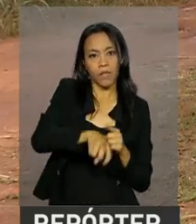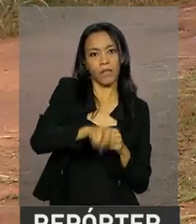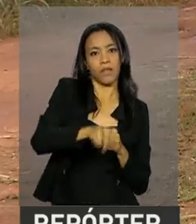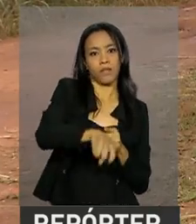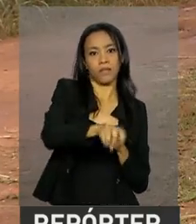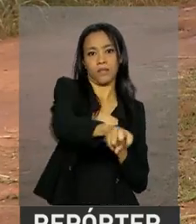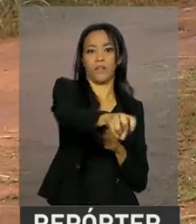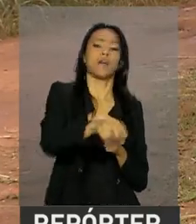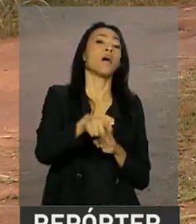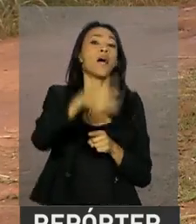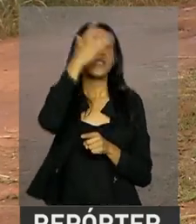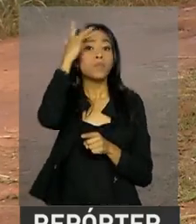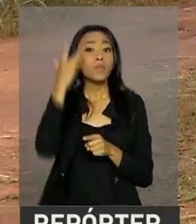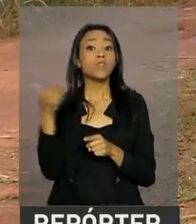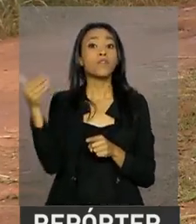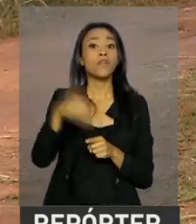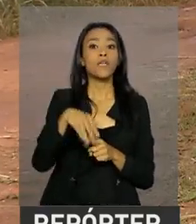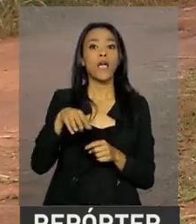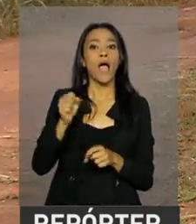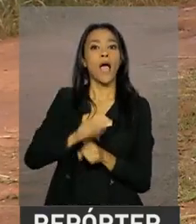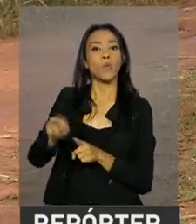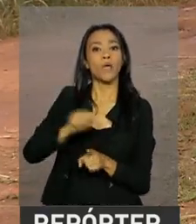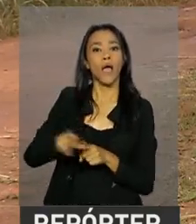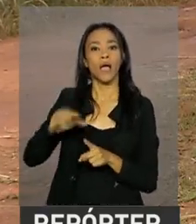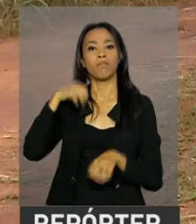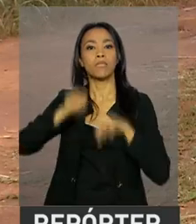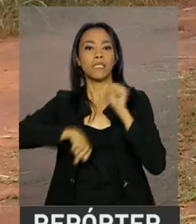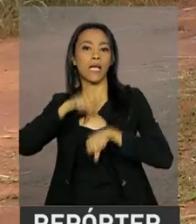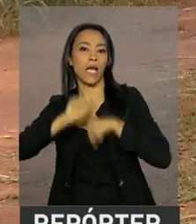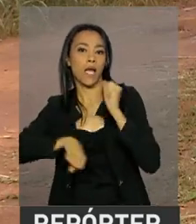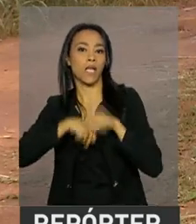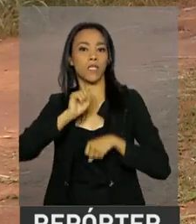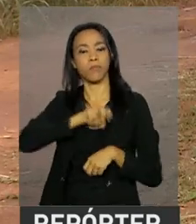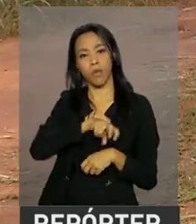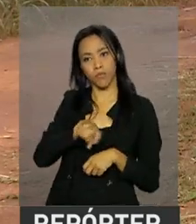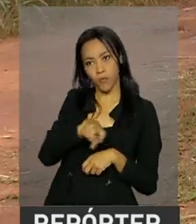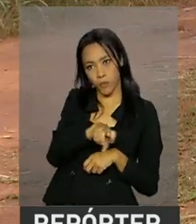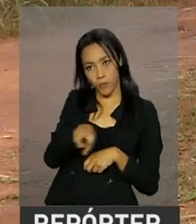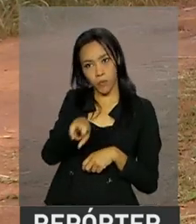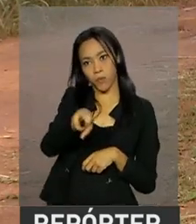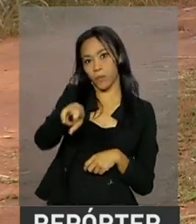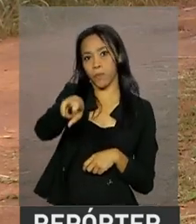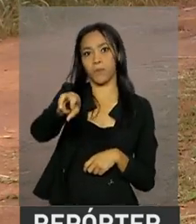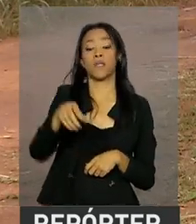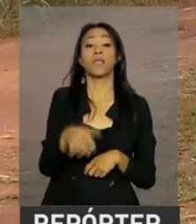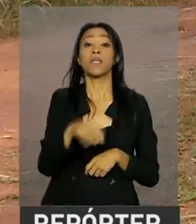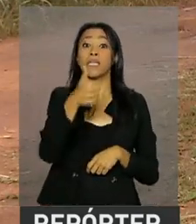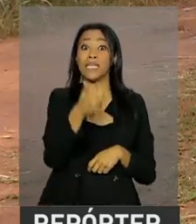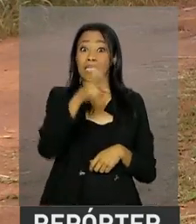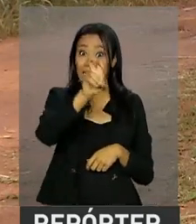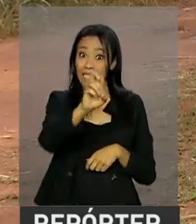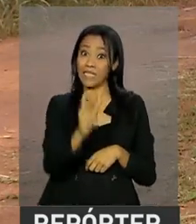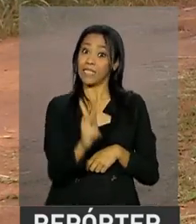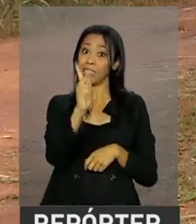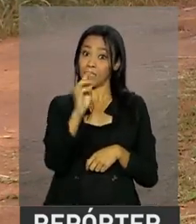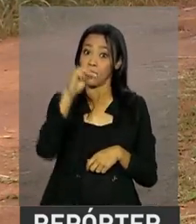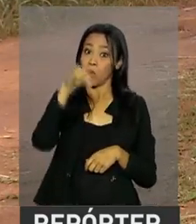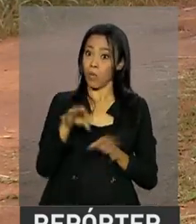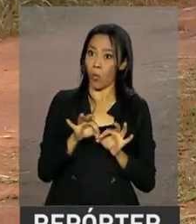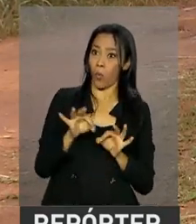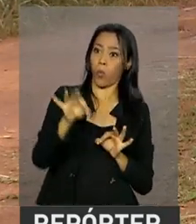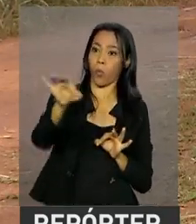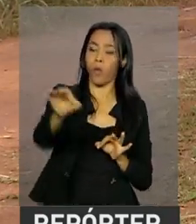os visitantes vão poder alugar bicicletas para percorrer os 15 quilômetros de extensão. Além disso, o parque vai